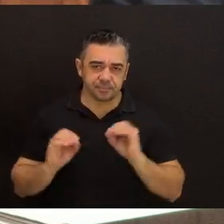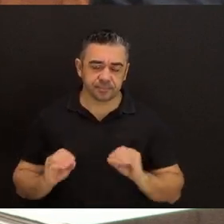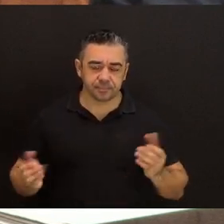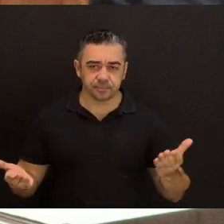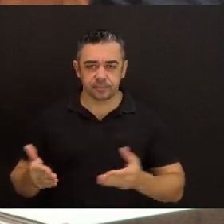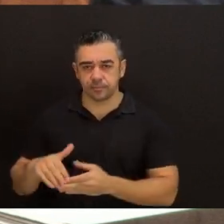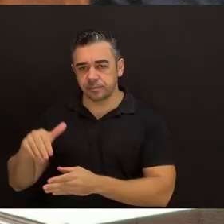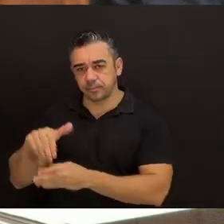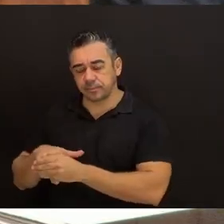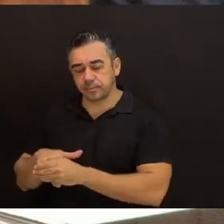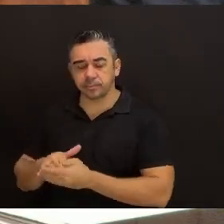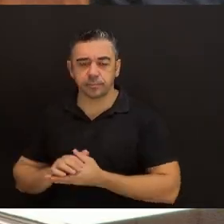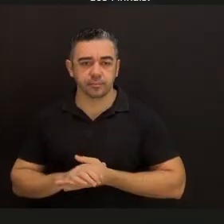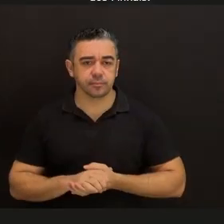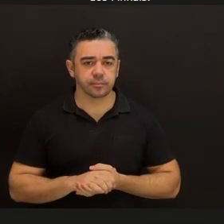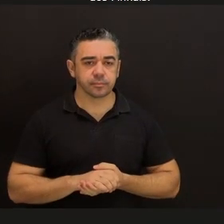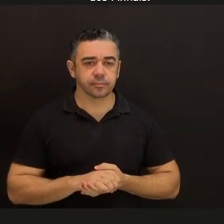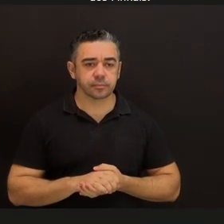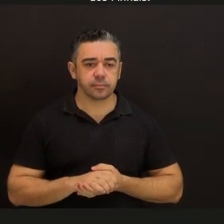votação